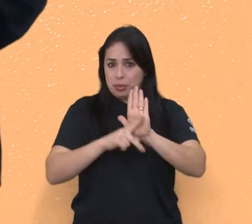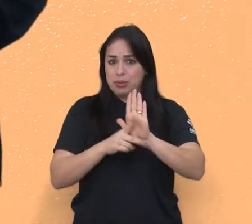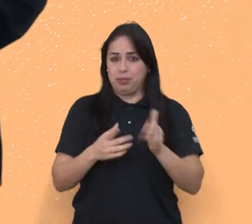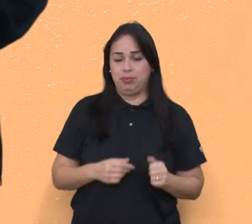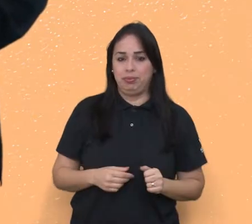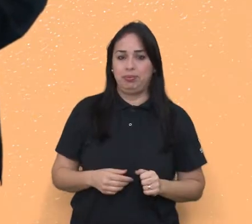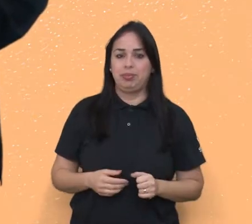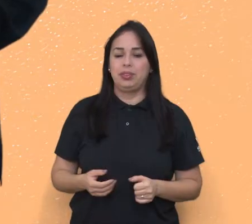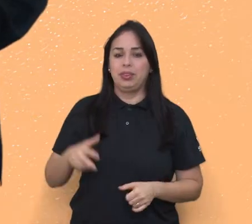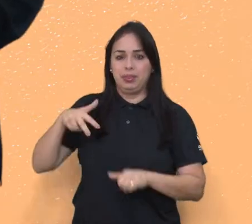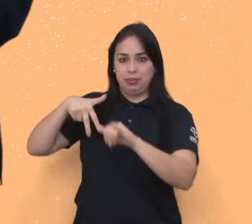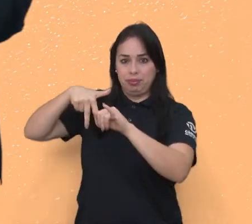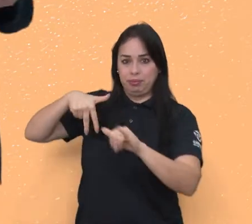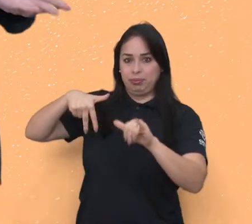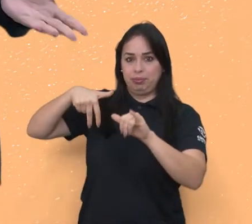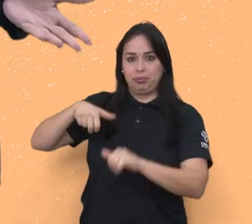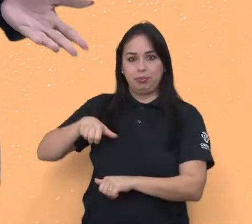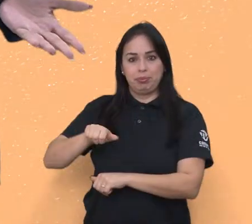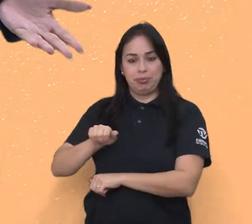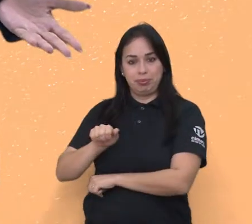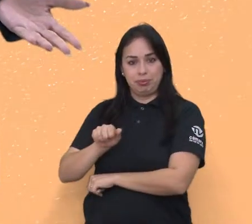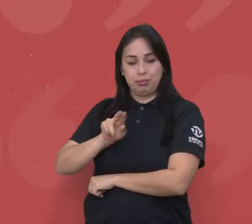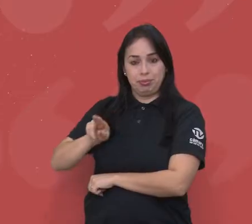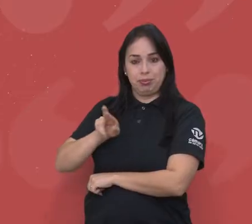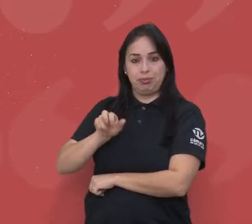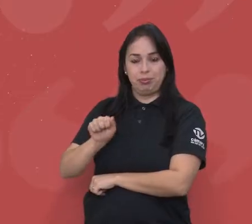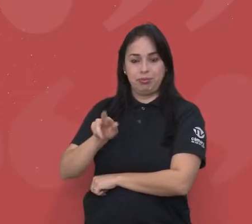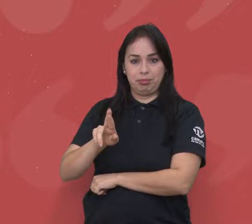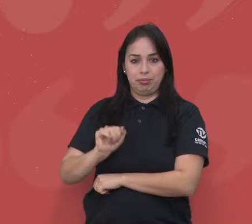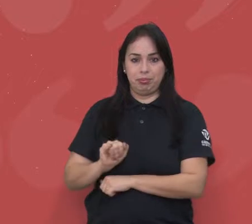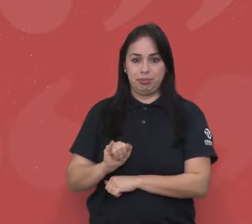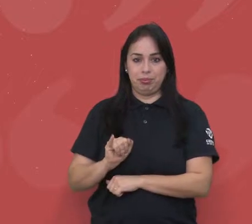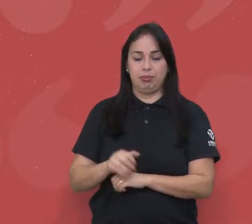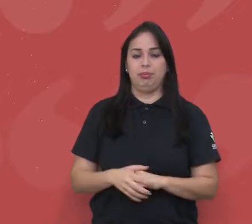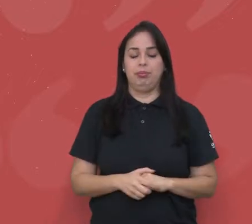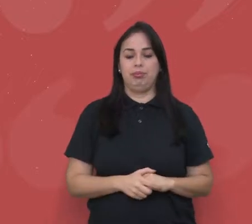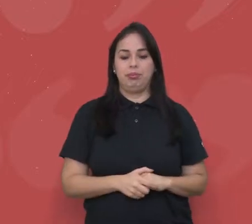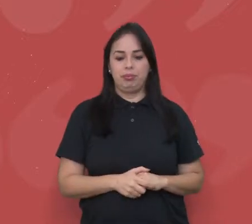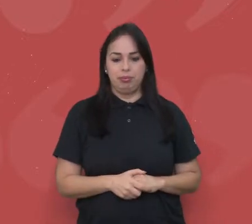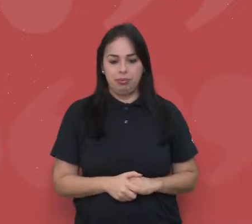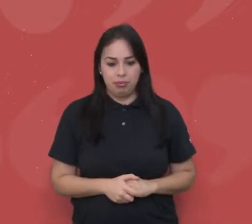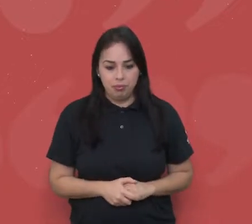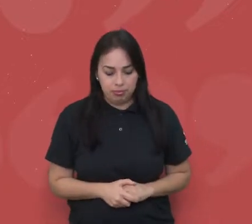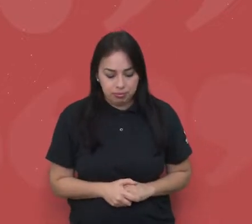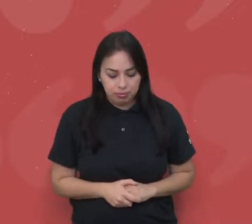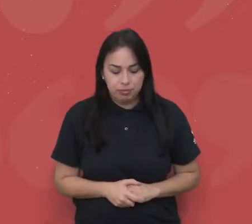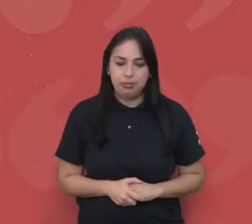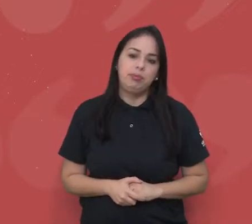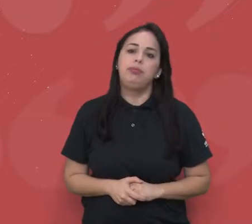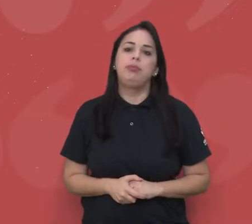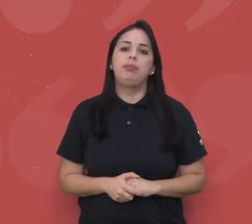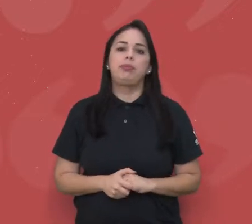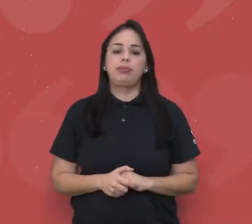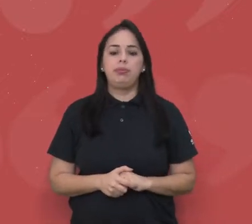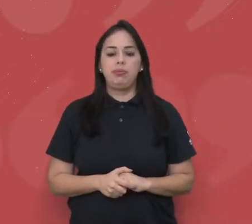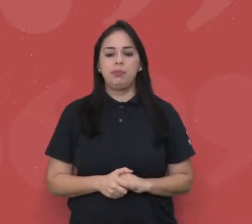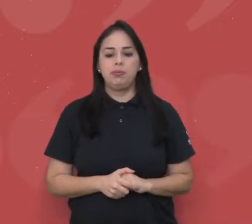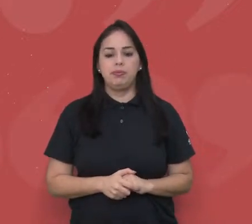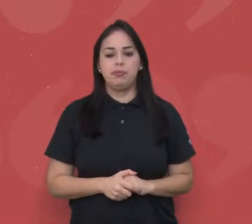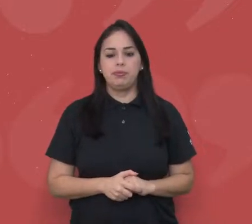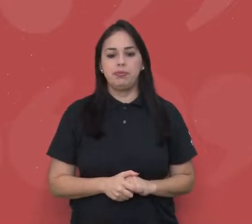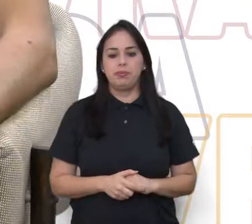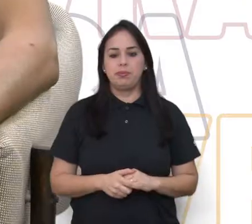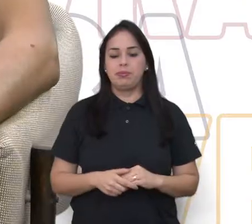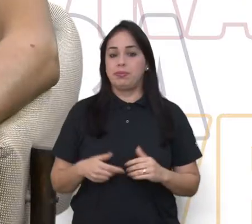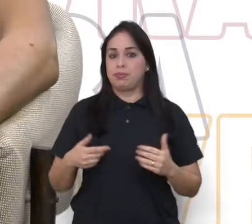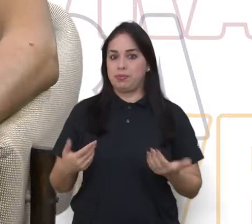projeto. Com a palavra, Ari Pereira. Quando e como surgiu a ideia para a criação do projeto